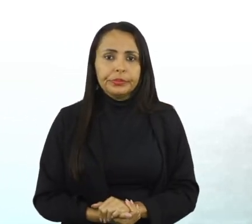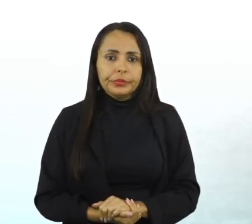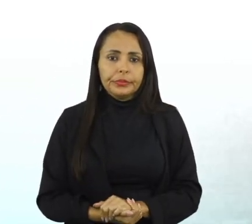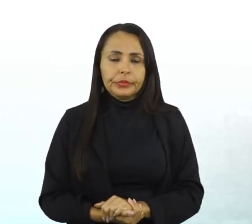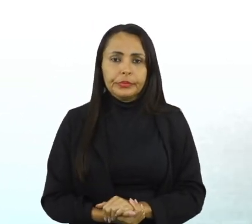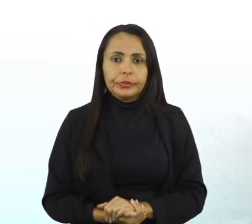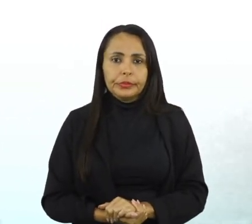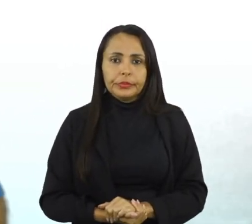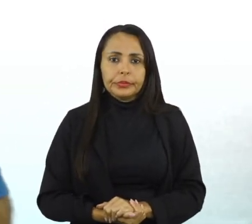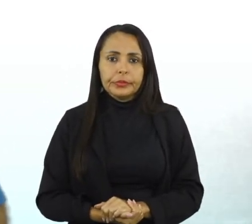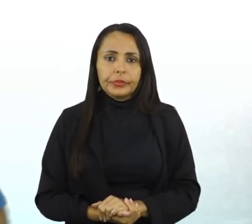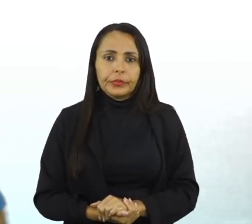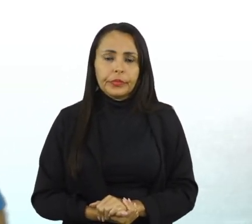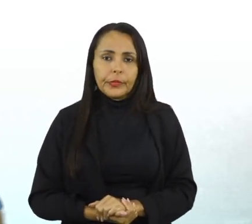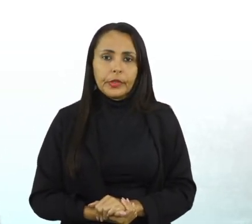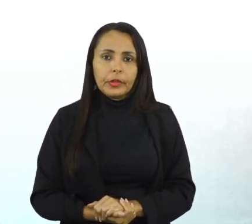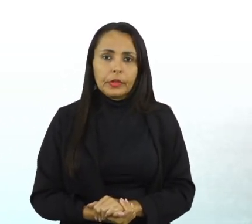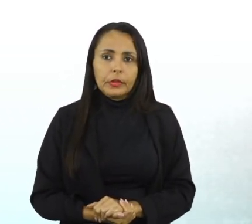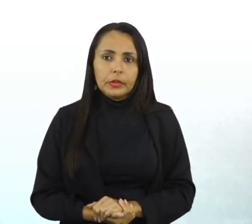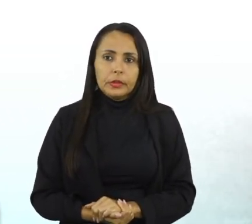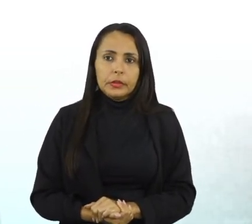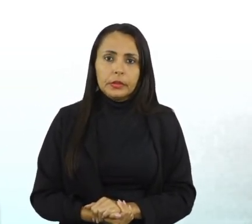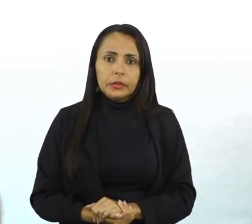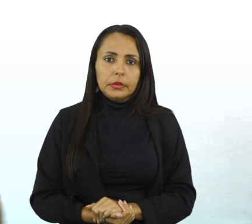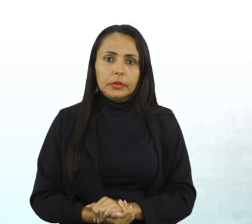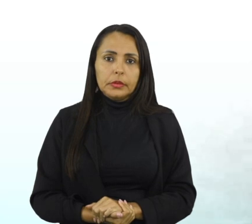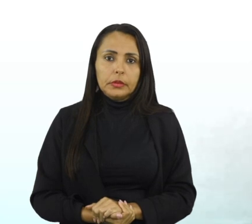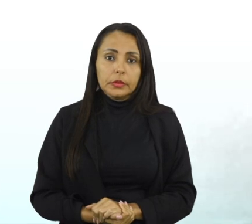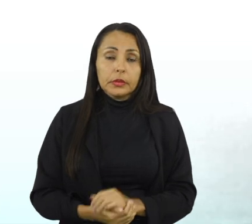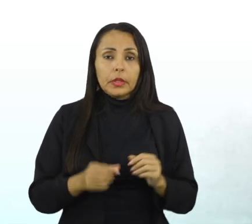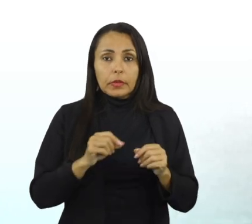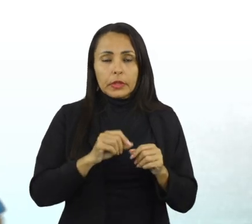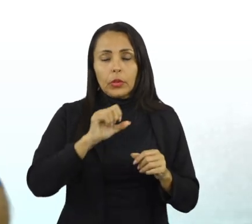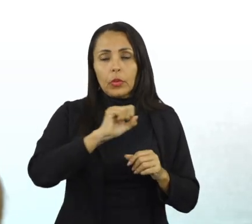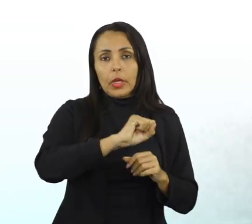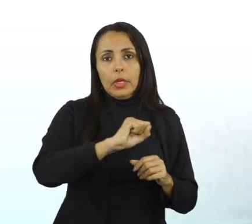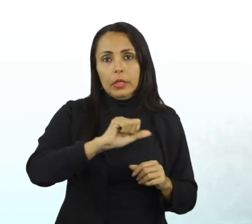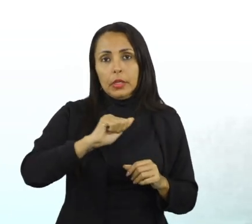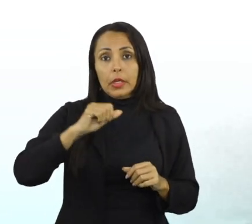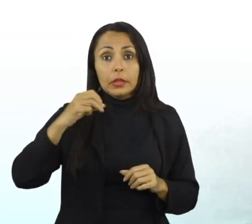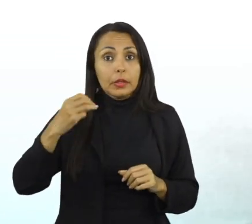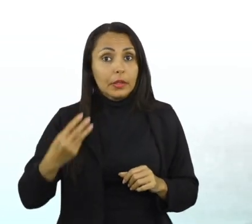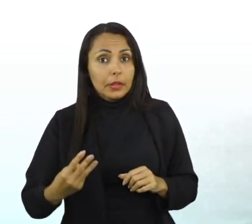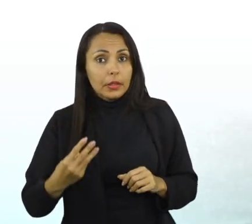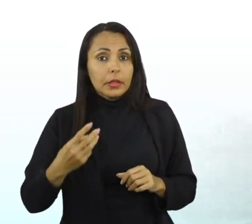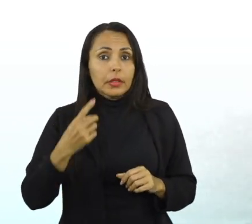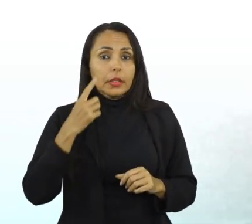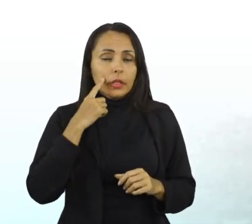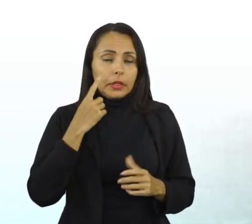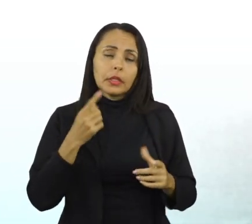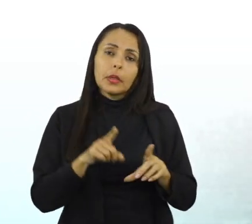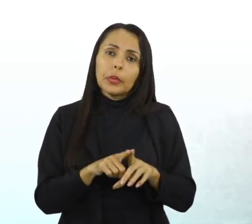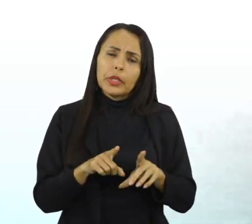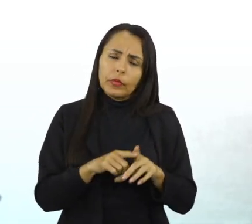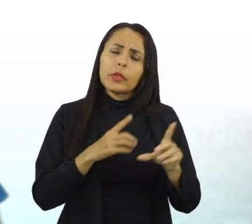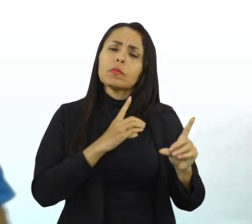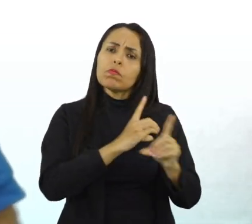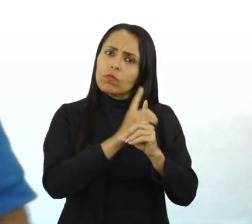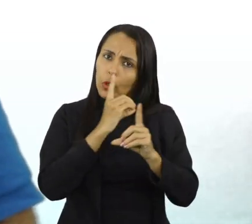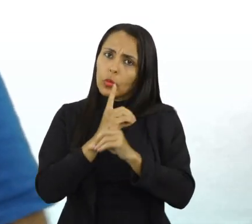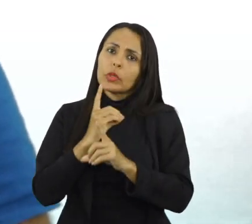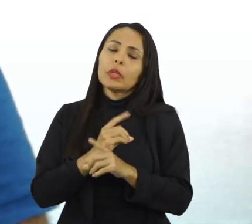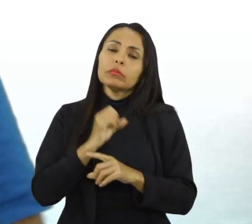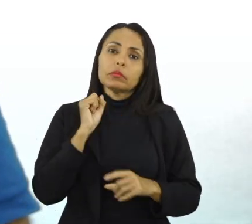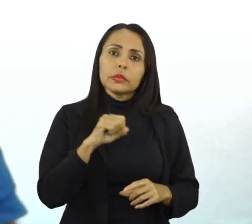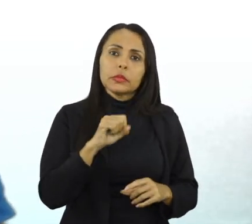Enem, do Exame Nacional do Ensino Médio. Você vai encontrar com toda certeza. Você que vai fazer o SSA 3, há uma grande